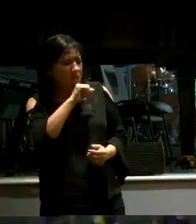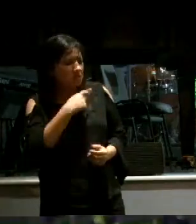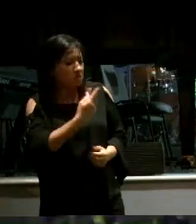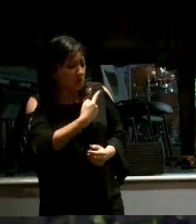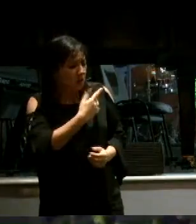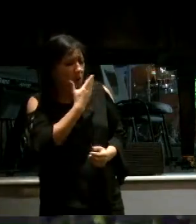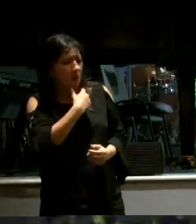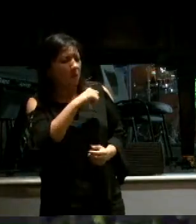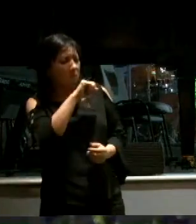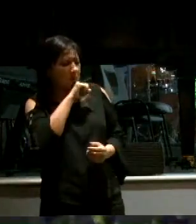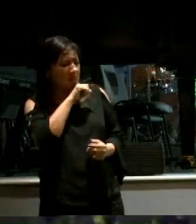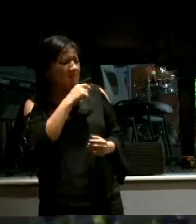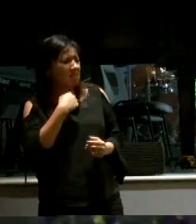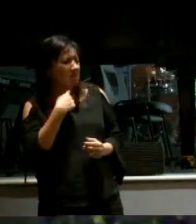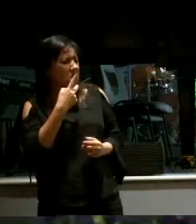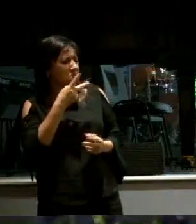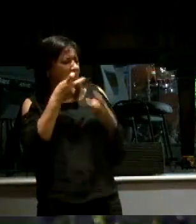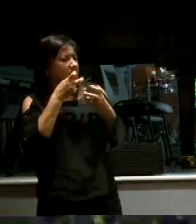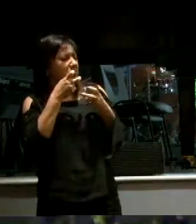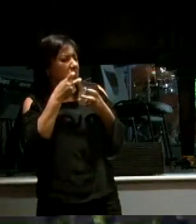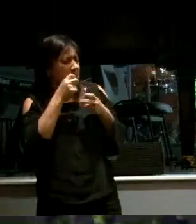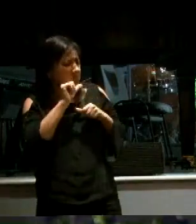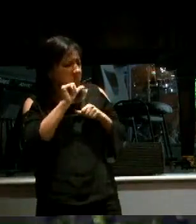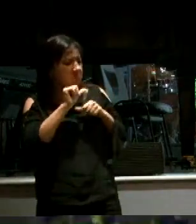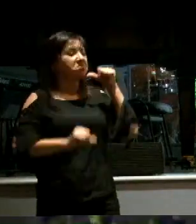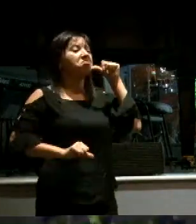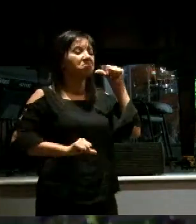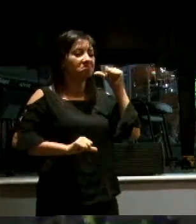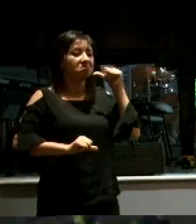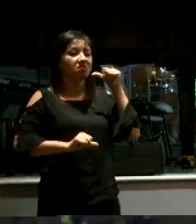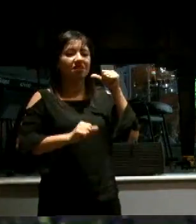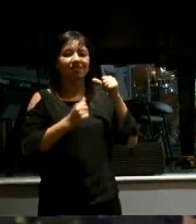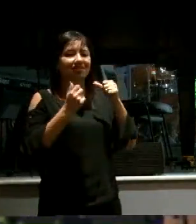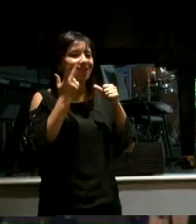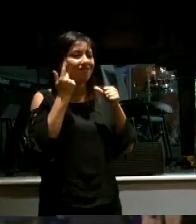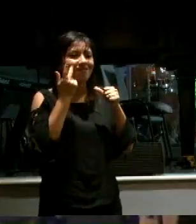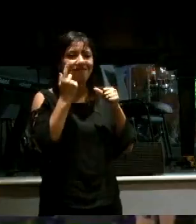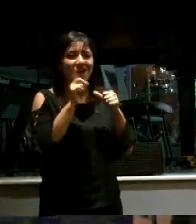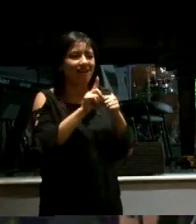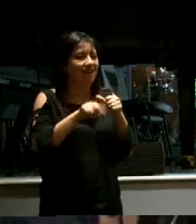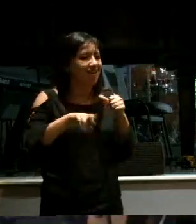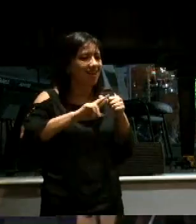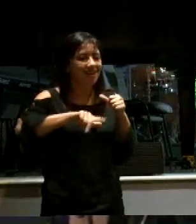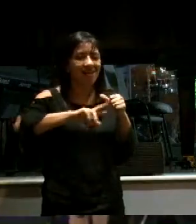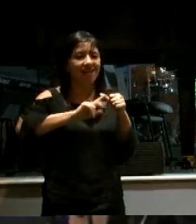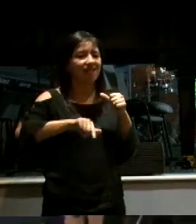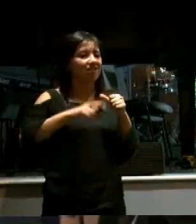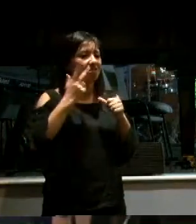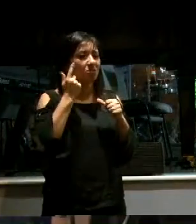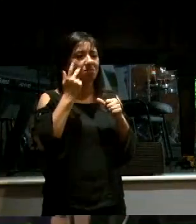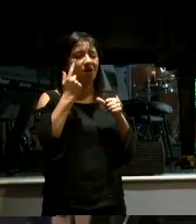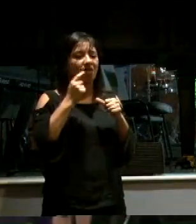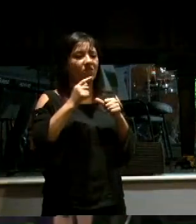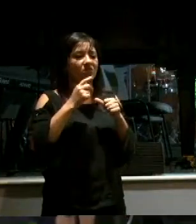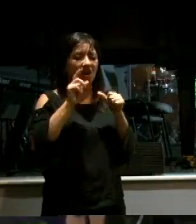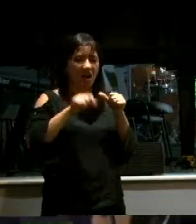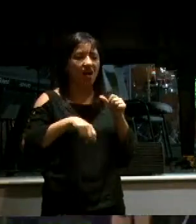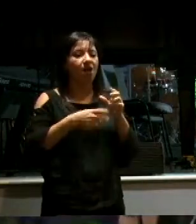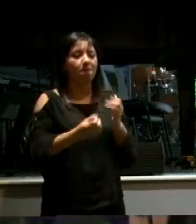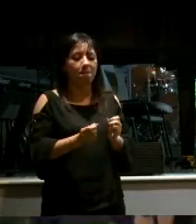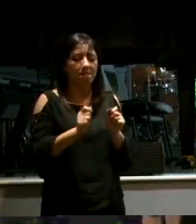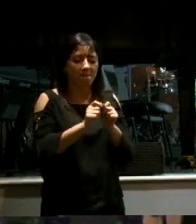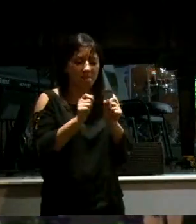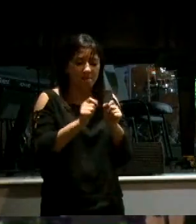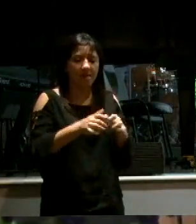Querido, querida, talvez você esteja dizendo, mas eu estou diante de Mara, e Deus está